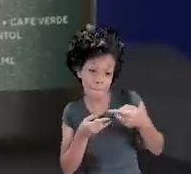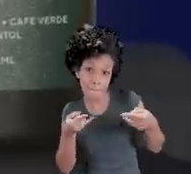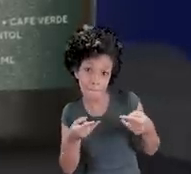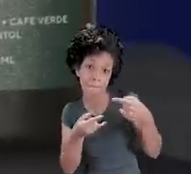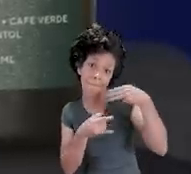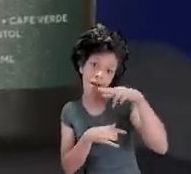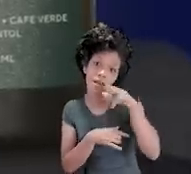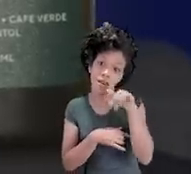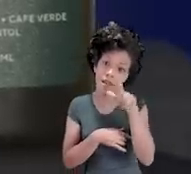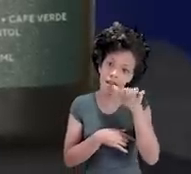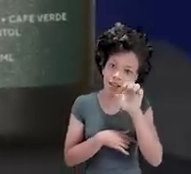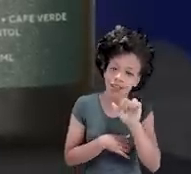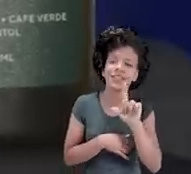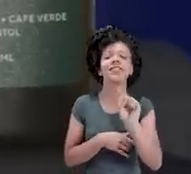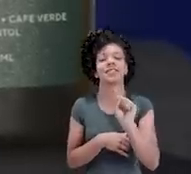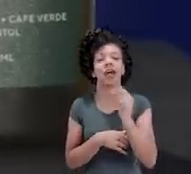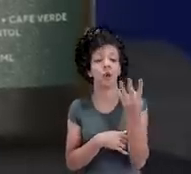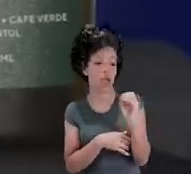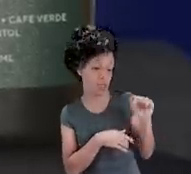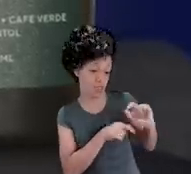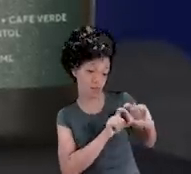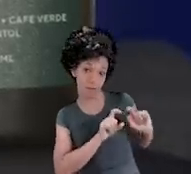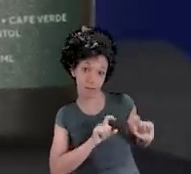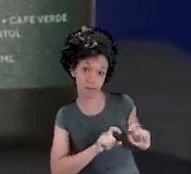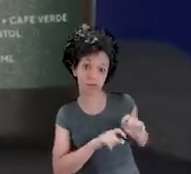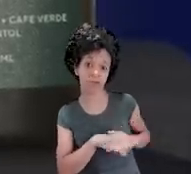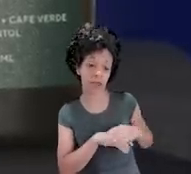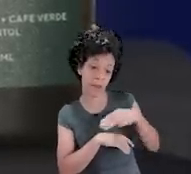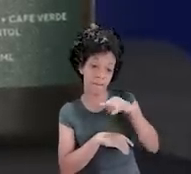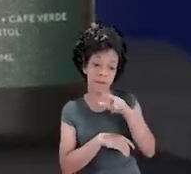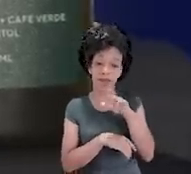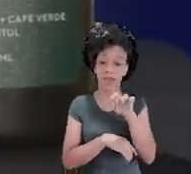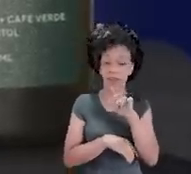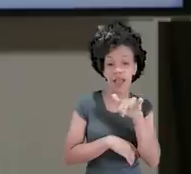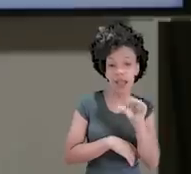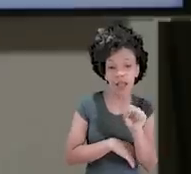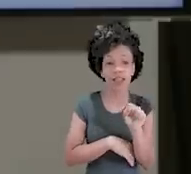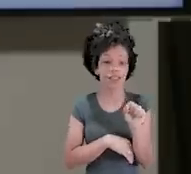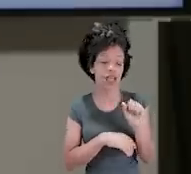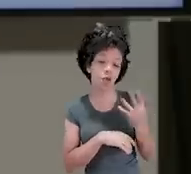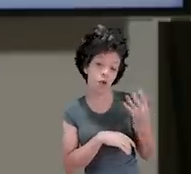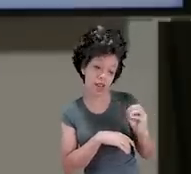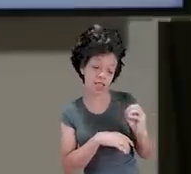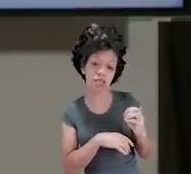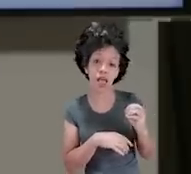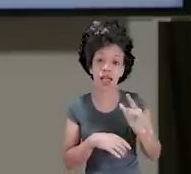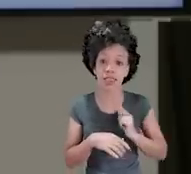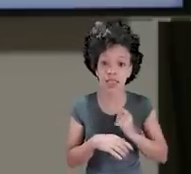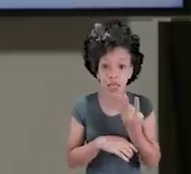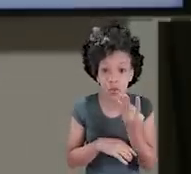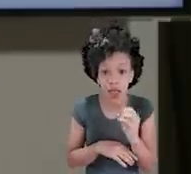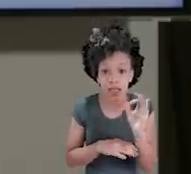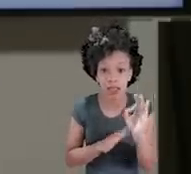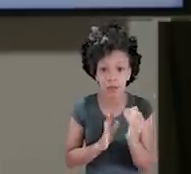Meirelles40, que tá aqui, ó, lá embaixo na descrição, tá lá Meirelles40 manual, você tem 40% de desconto nos